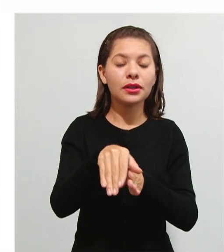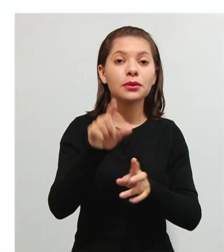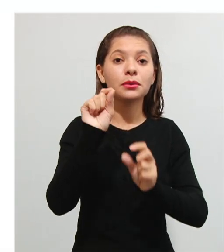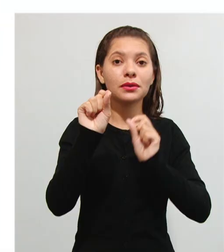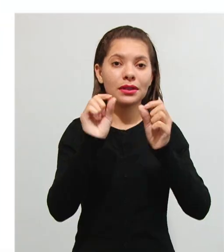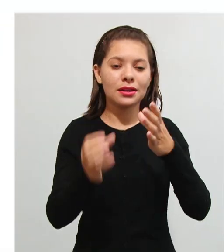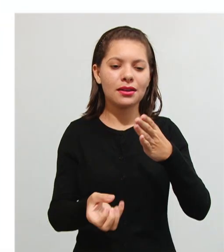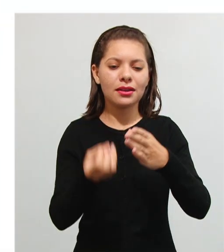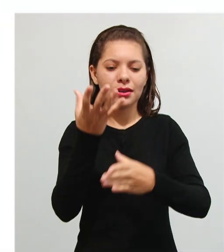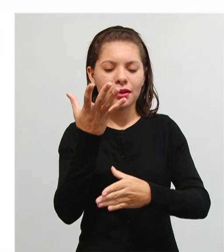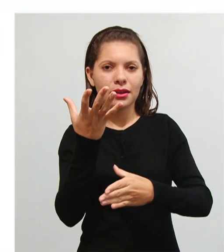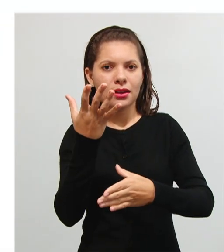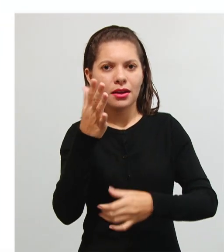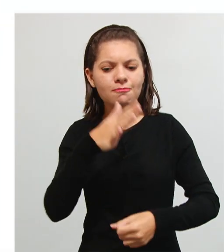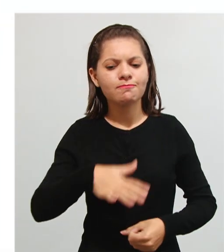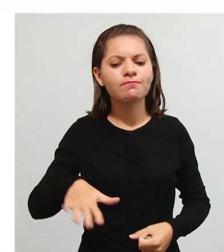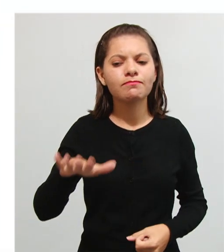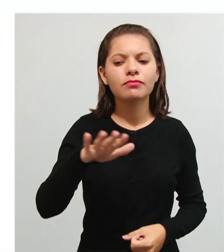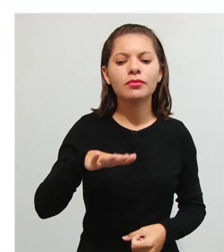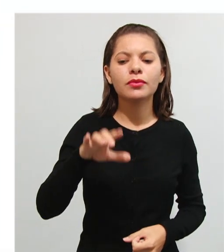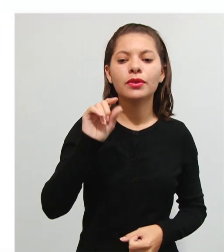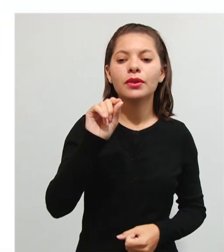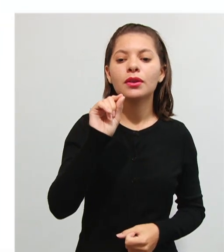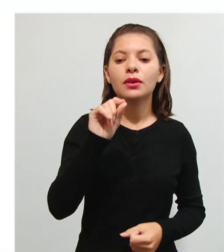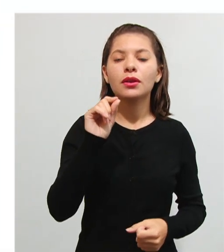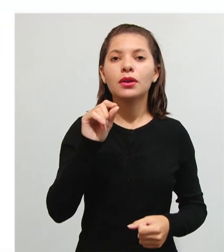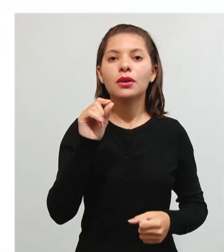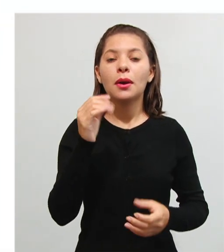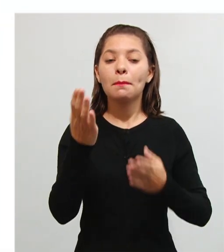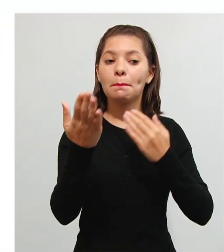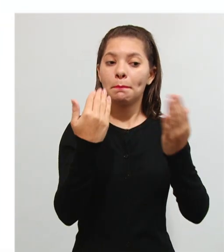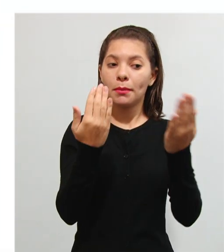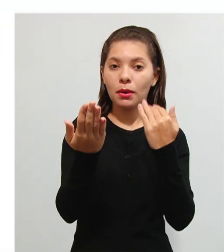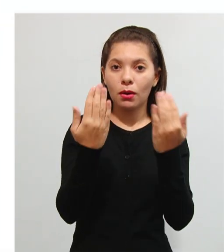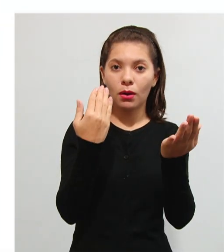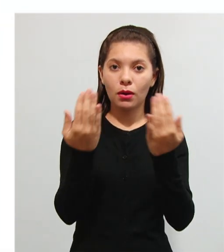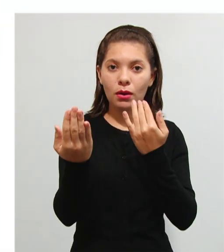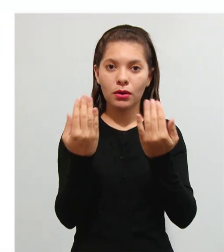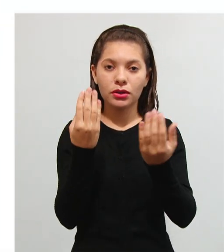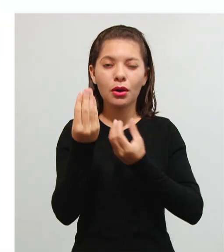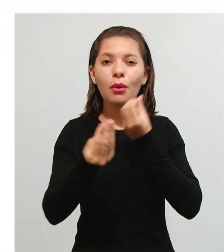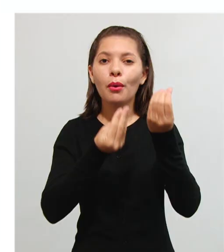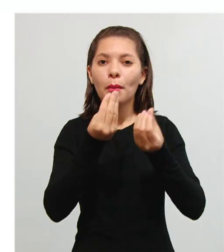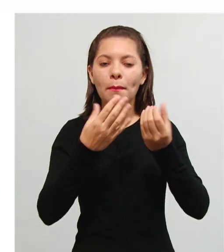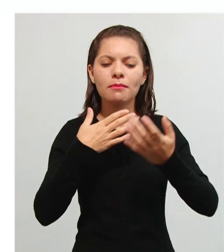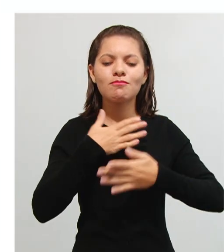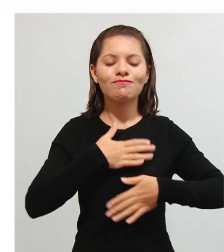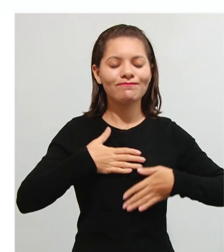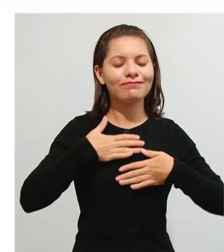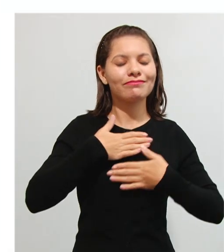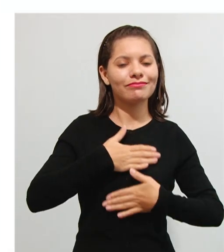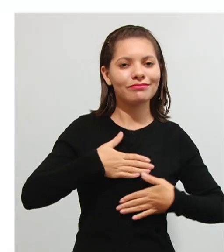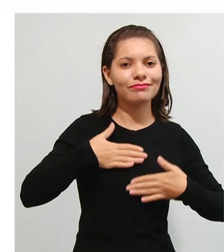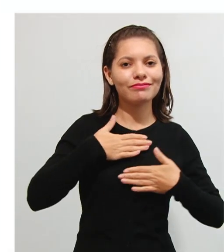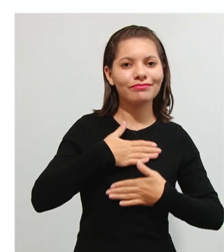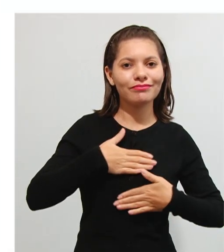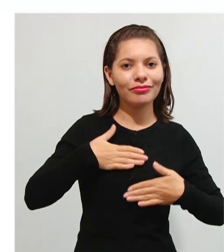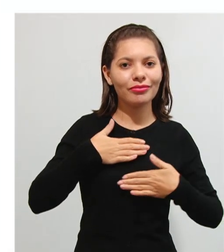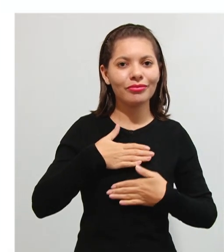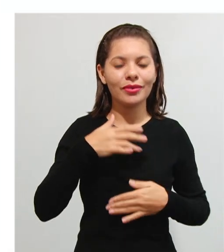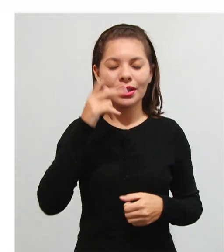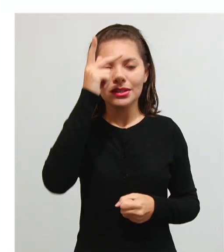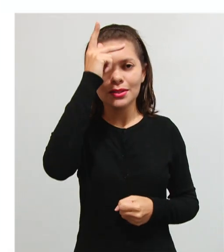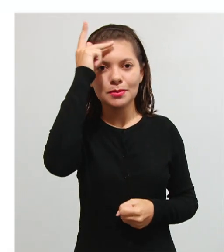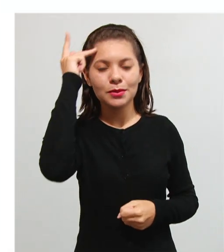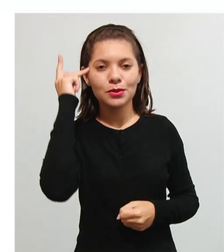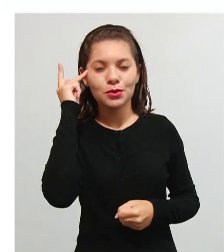condições ambientais e também psicológicas que sejam satisfatórios para que as pessoas possam realizar